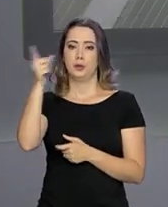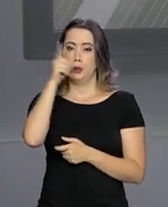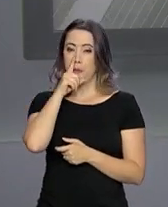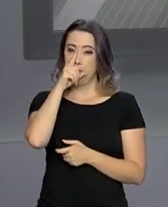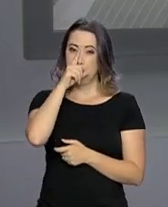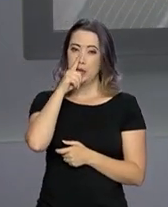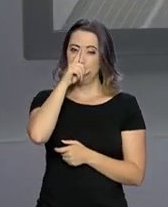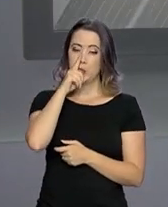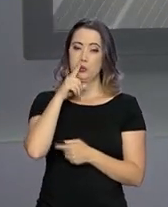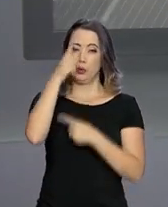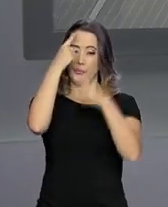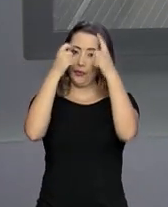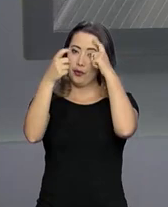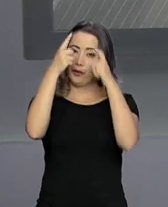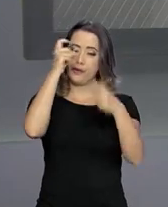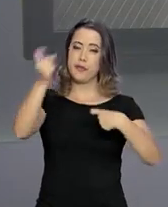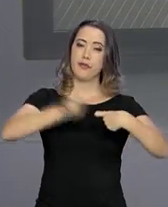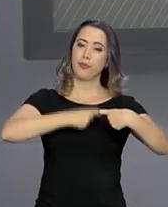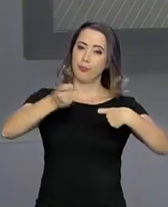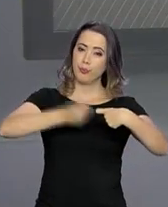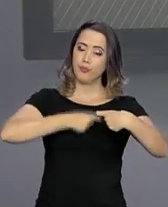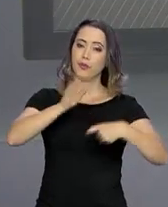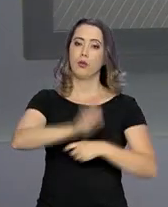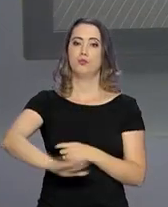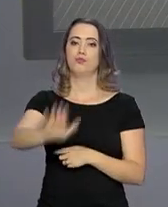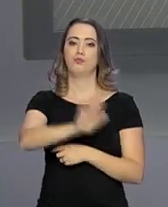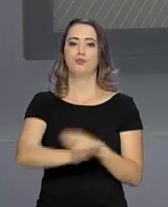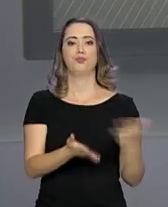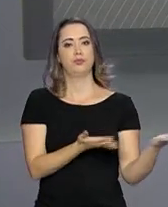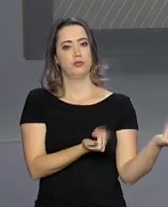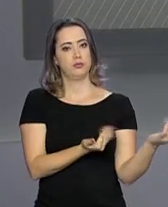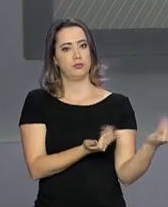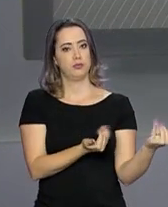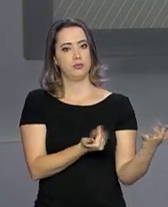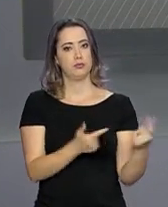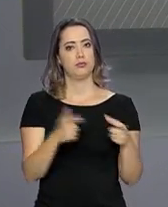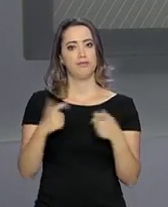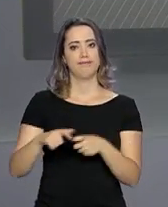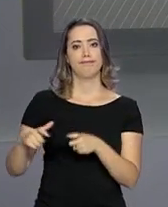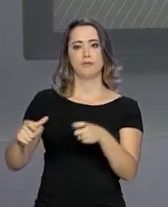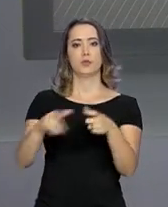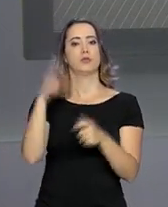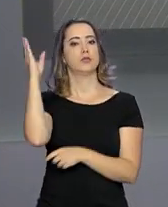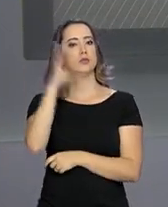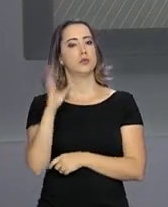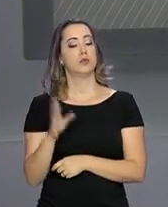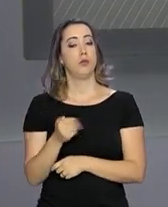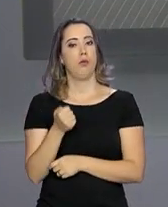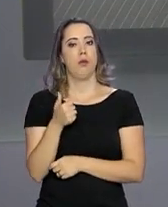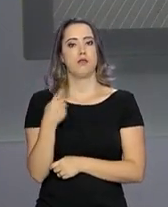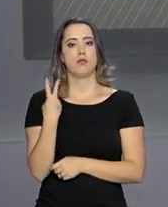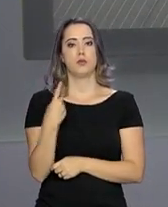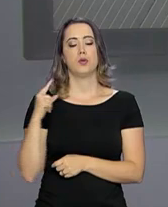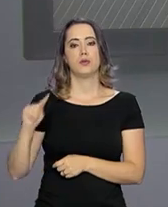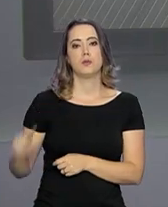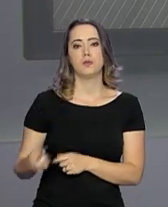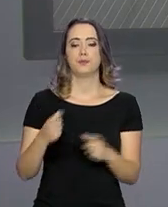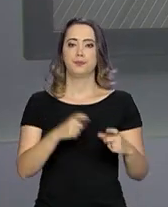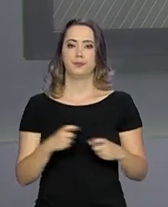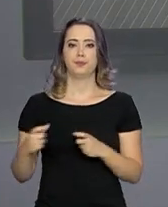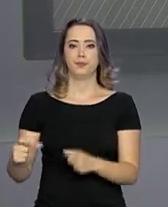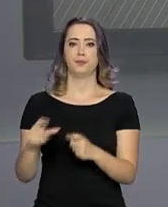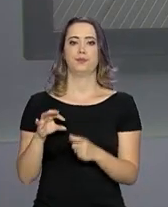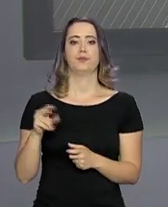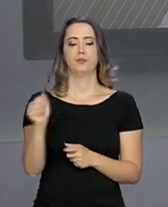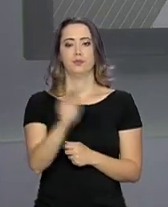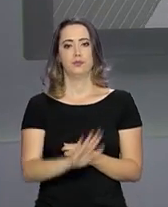sexual de crianças e adolescentes nas rodovias federais. Foram identificados quase 2.500 pontos em todo o país. O